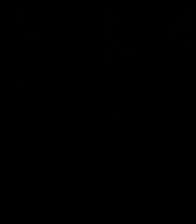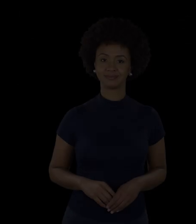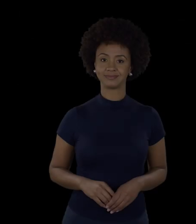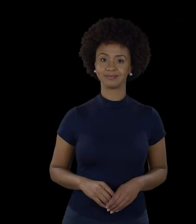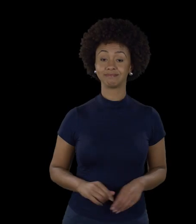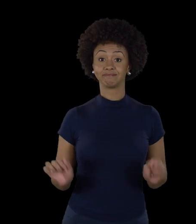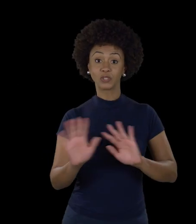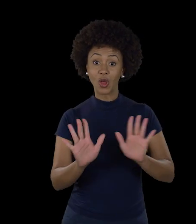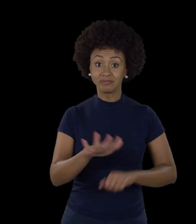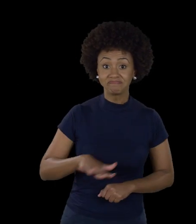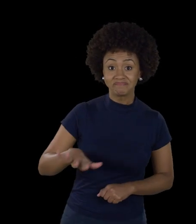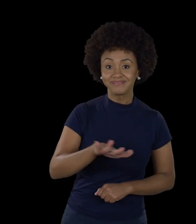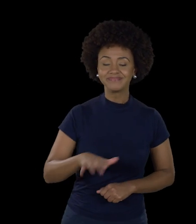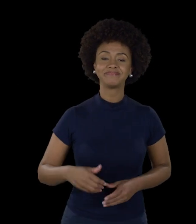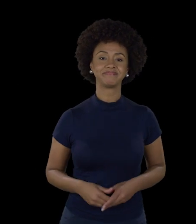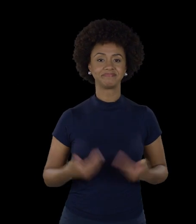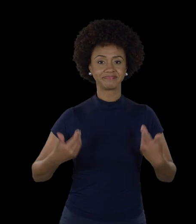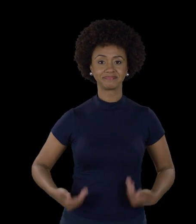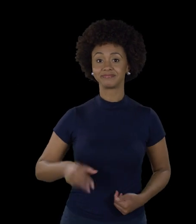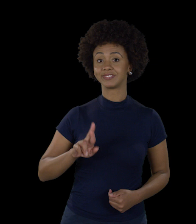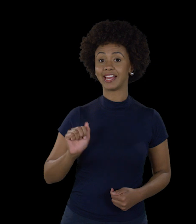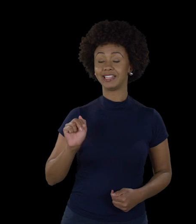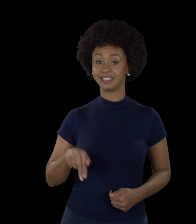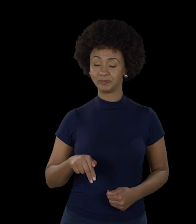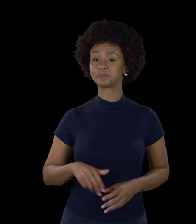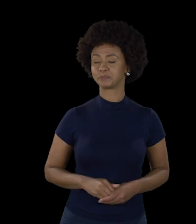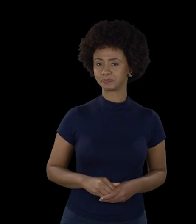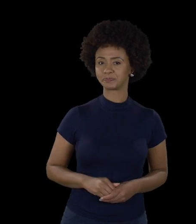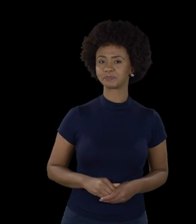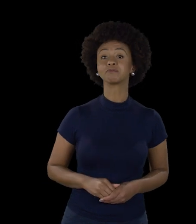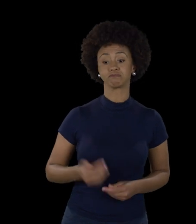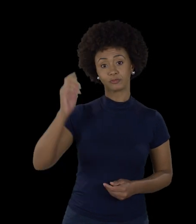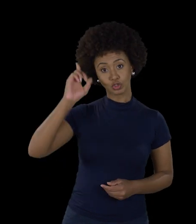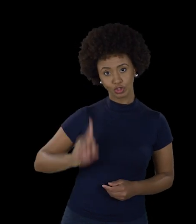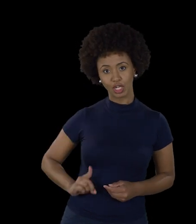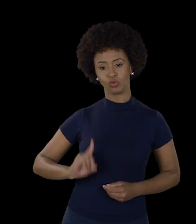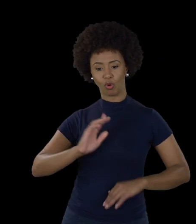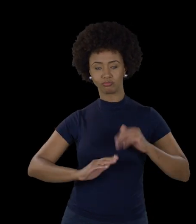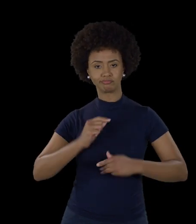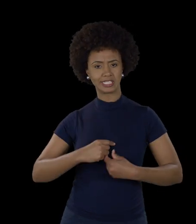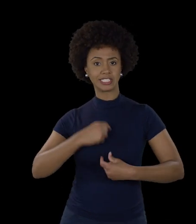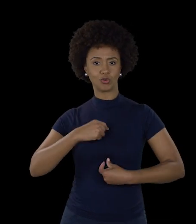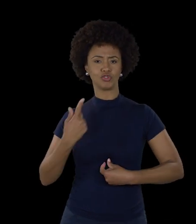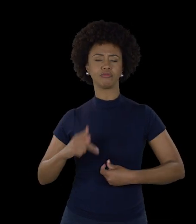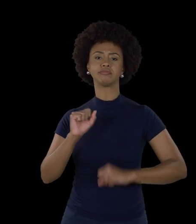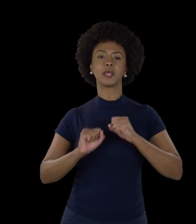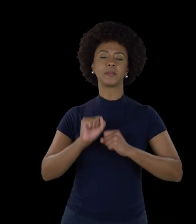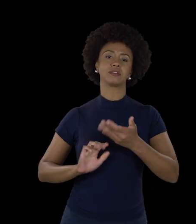Olá a todos, o meu nome é Renan, eu sou diretor executivo da Bela Vista